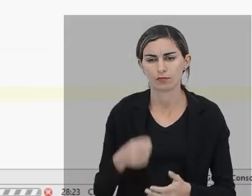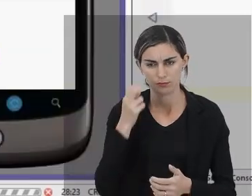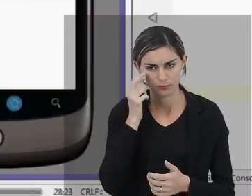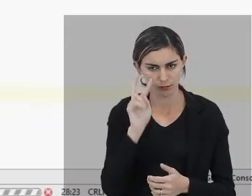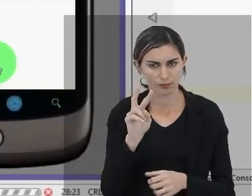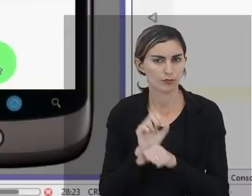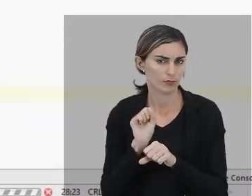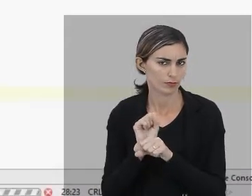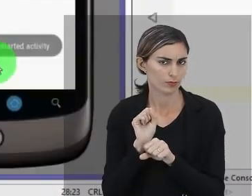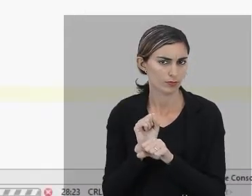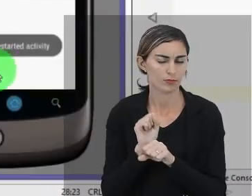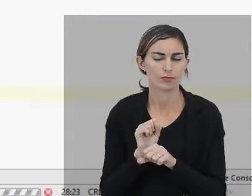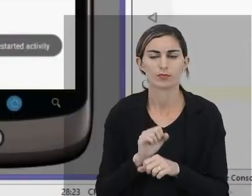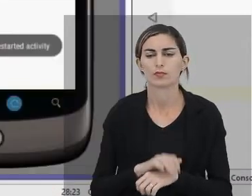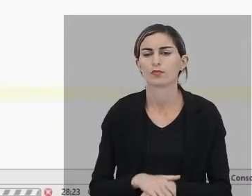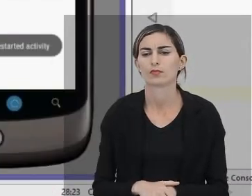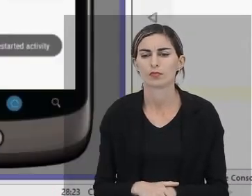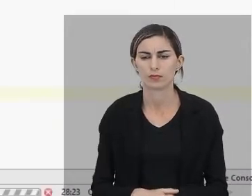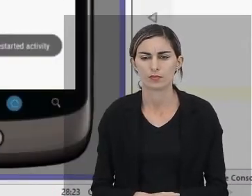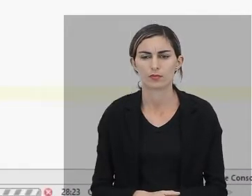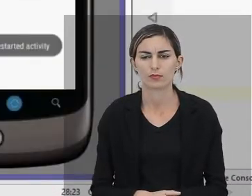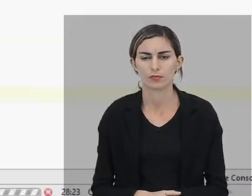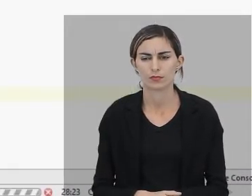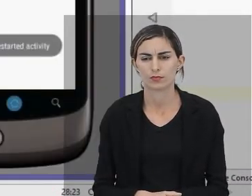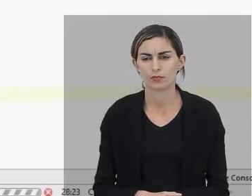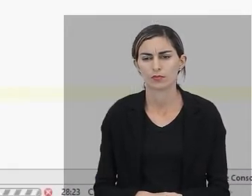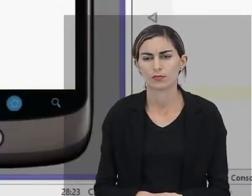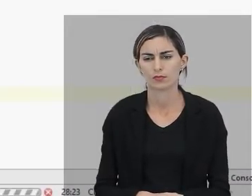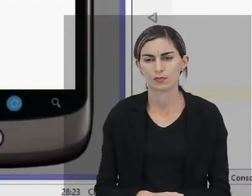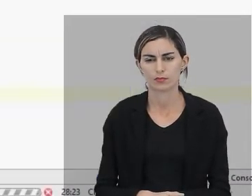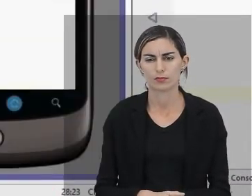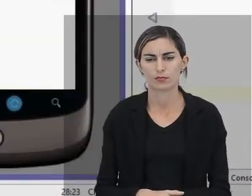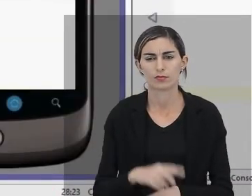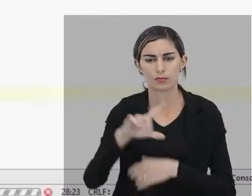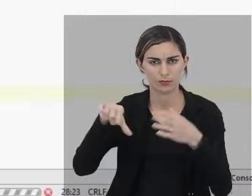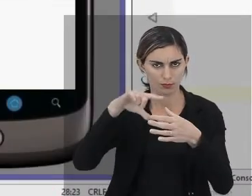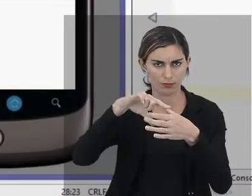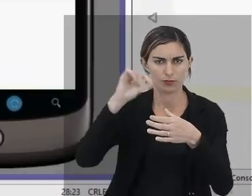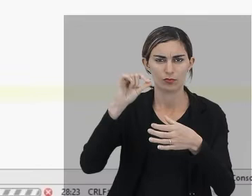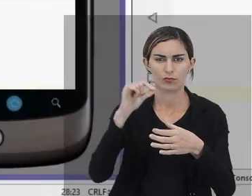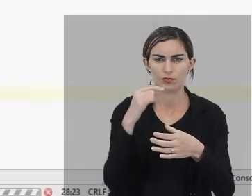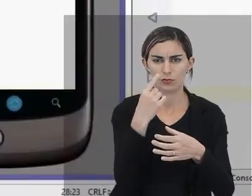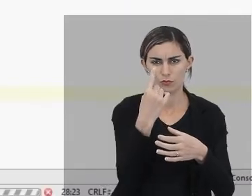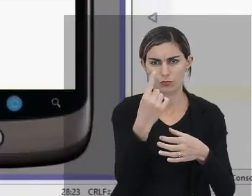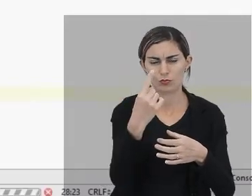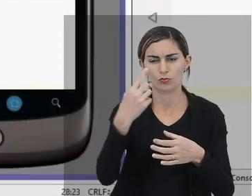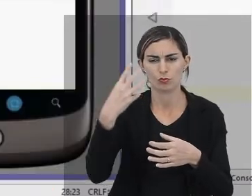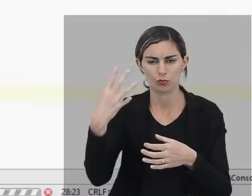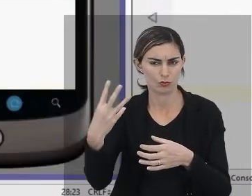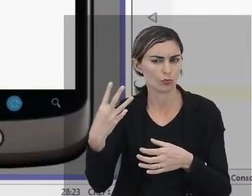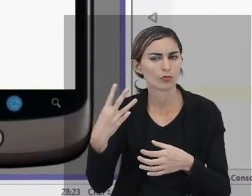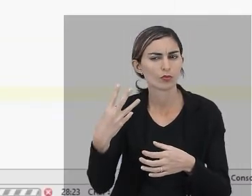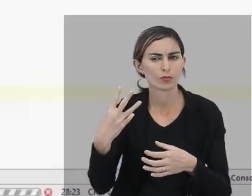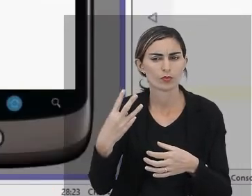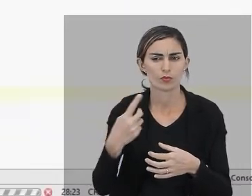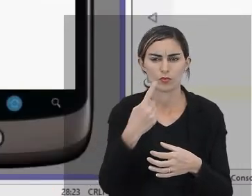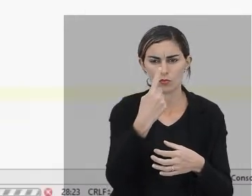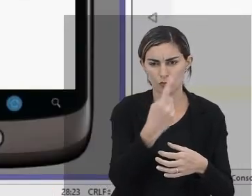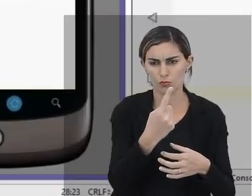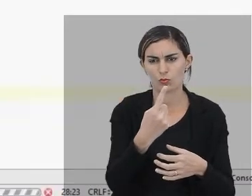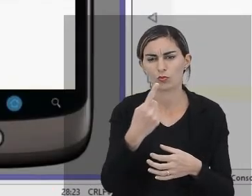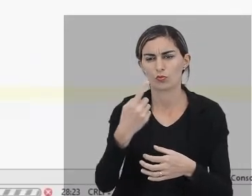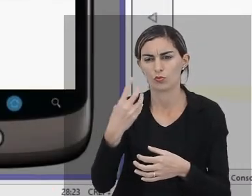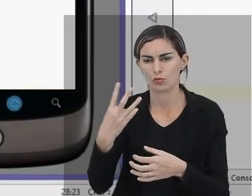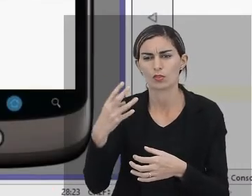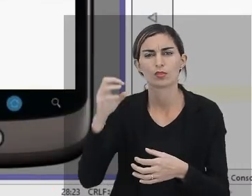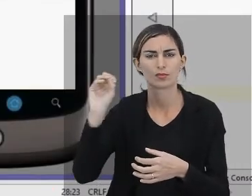Vamos aguardar aqui a atualização. Ele atualizou. Ele sorteou primeiro um 4, depois ele sorteou um 1 e